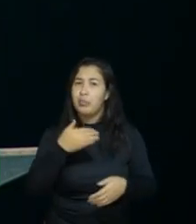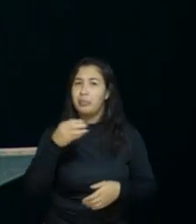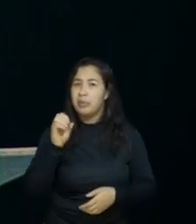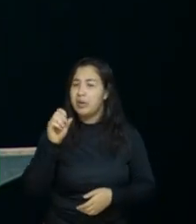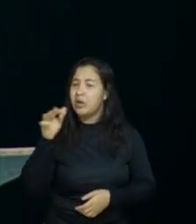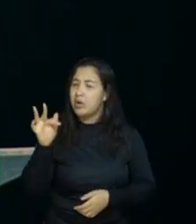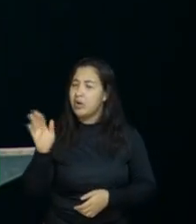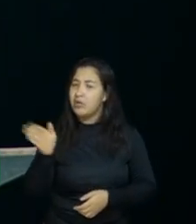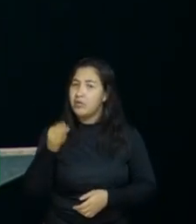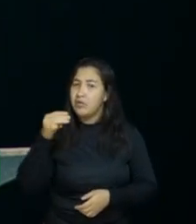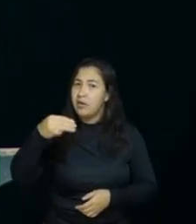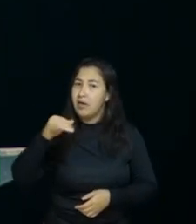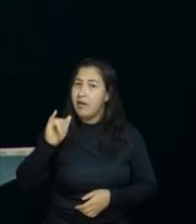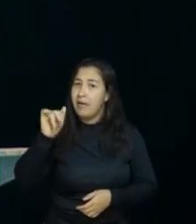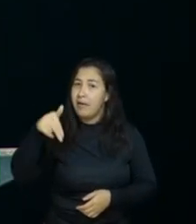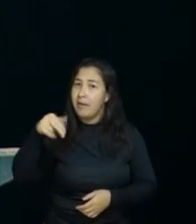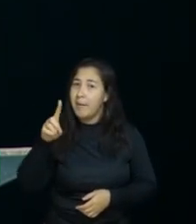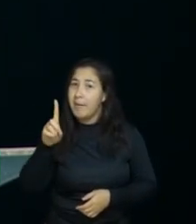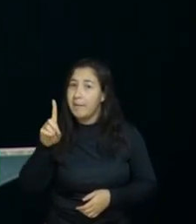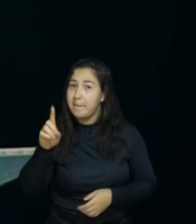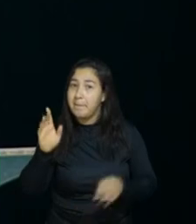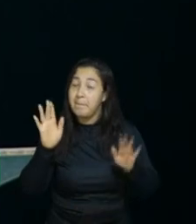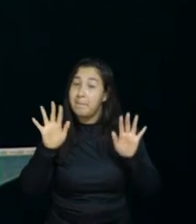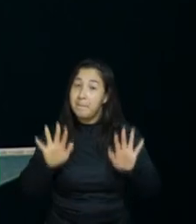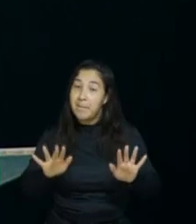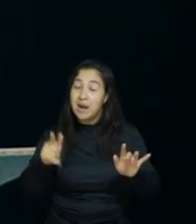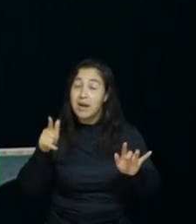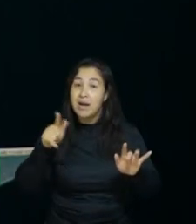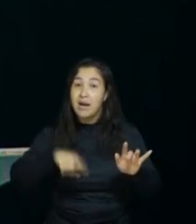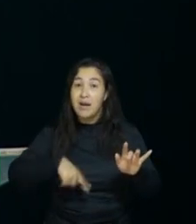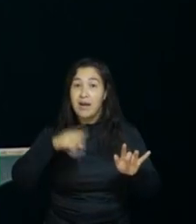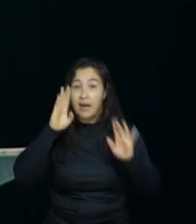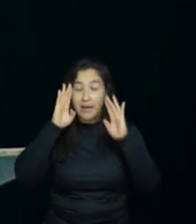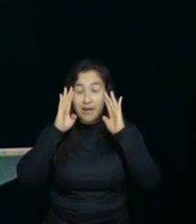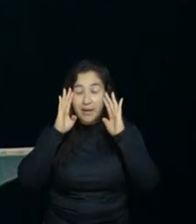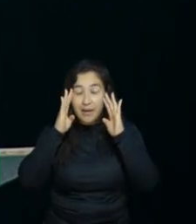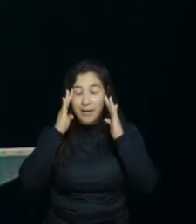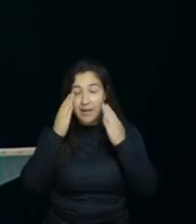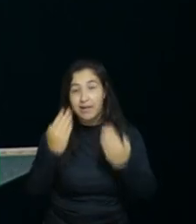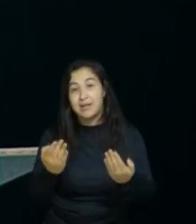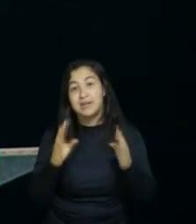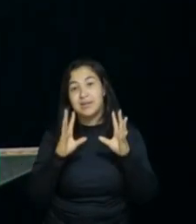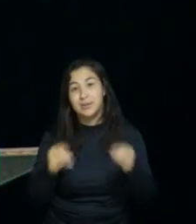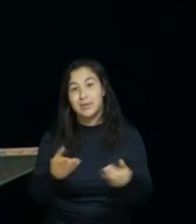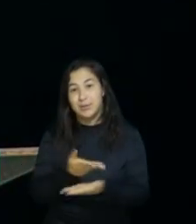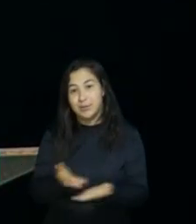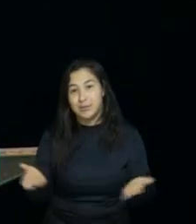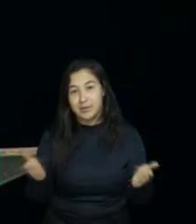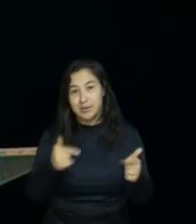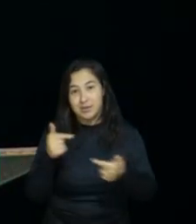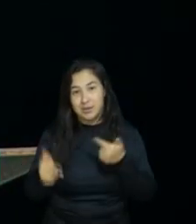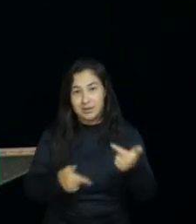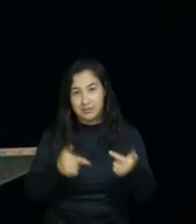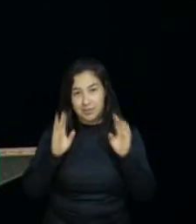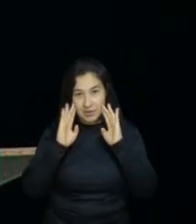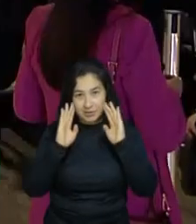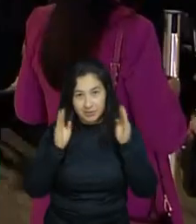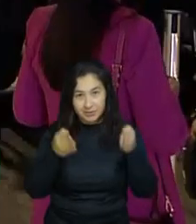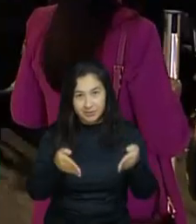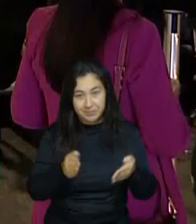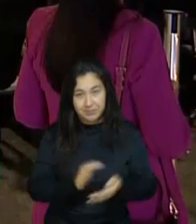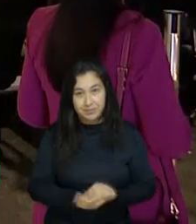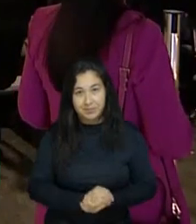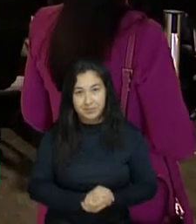é agradecer à LESC, aos deputados, por todo o trabalho e todas as ações voltadas a...